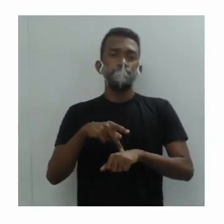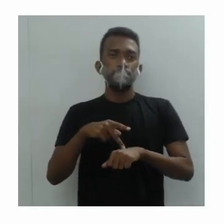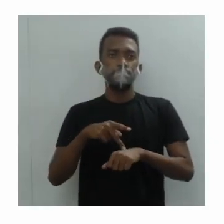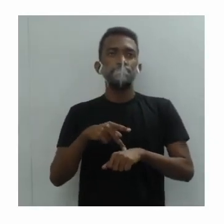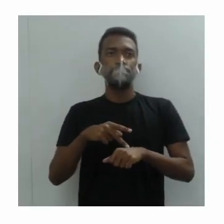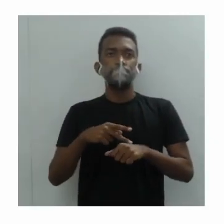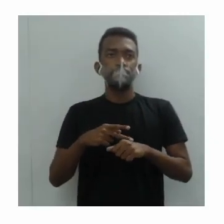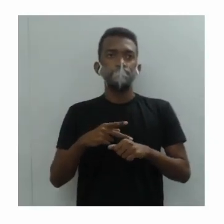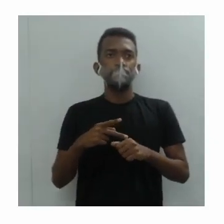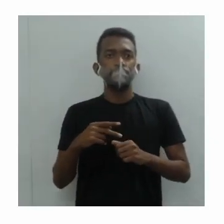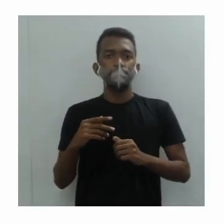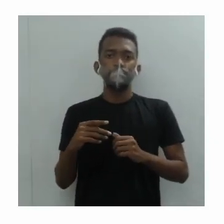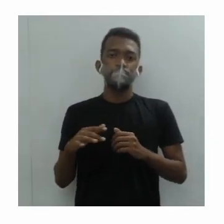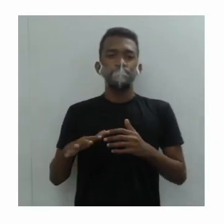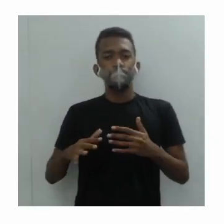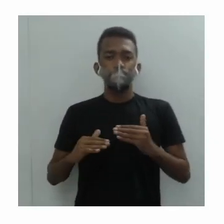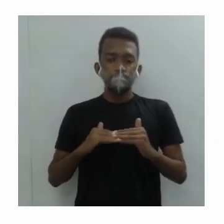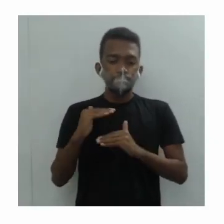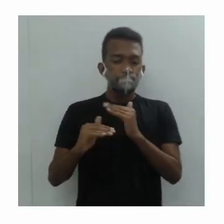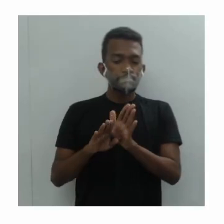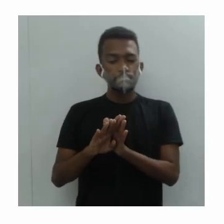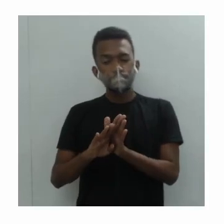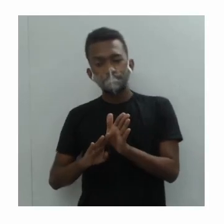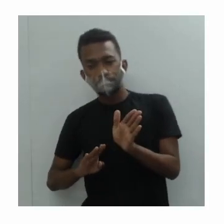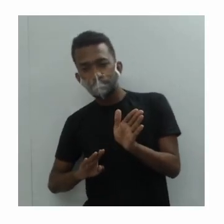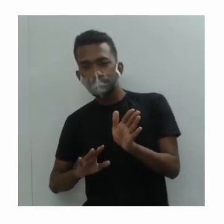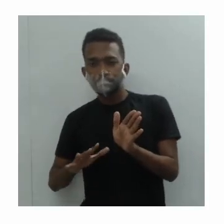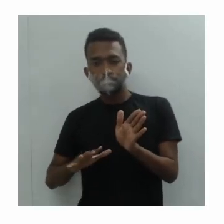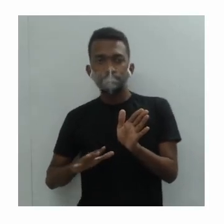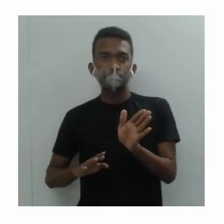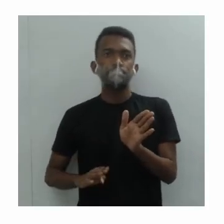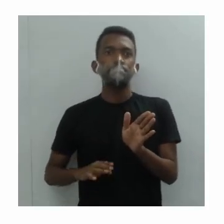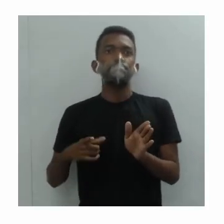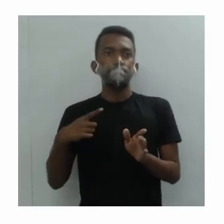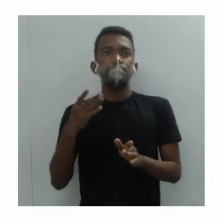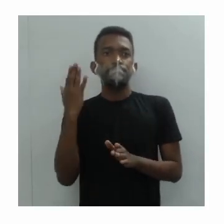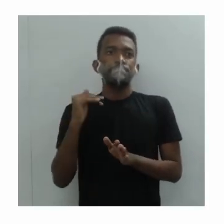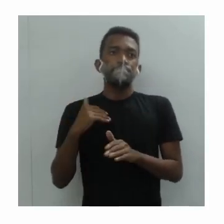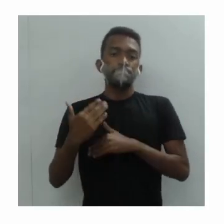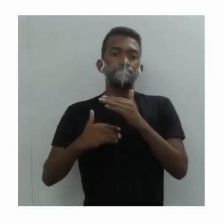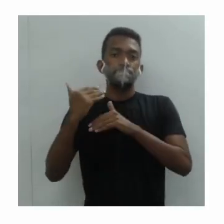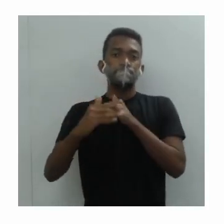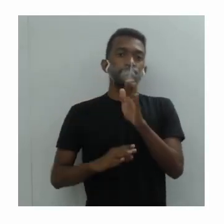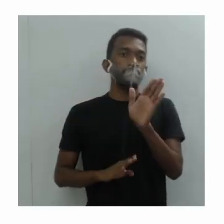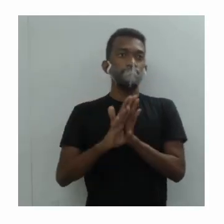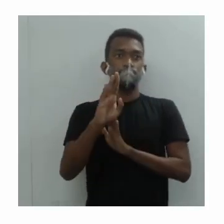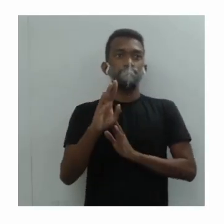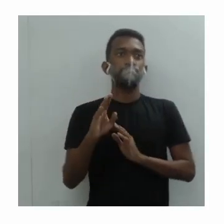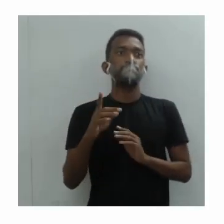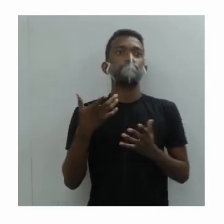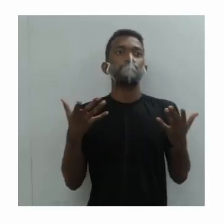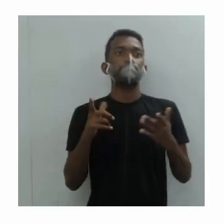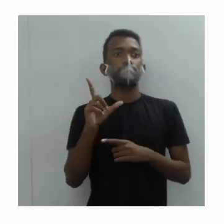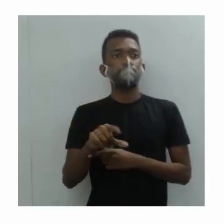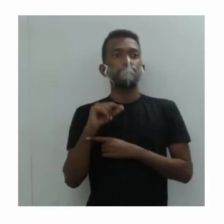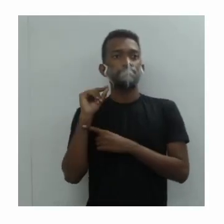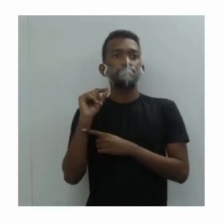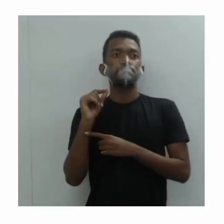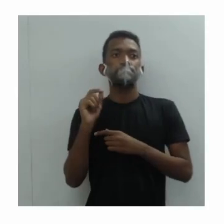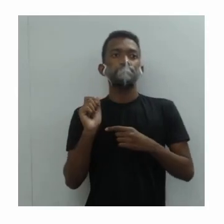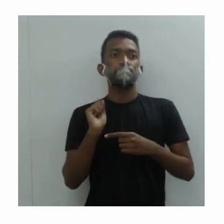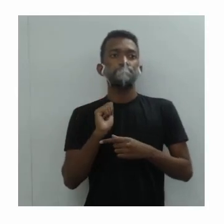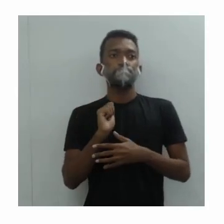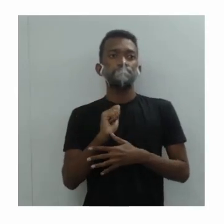que haja países desenvolvidos superpopulosos, sabendo disso, assinale a alternativa que indica